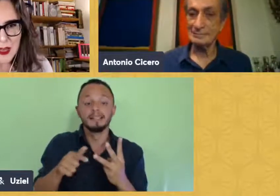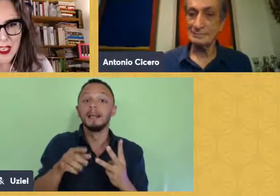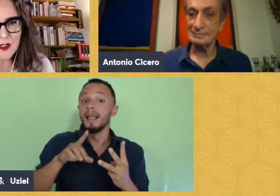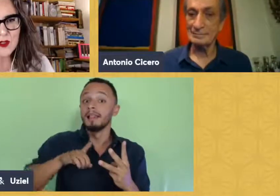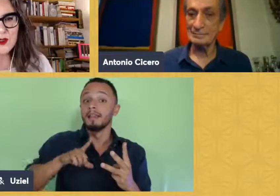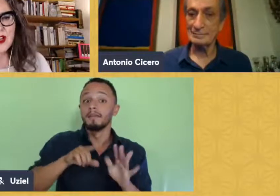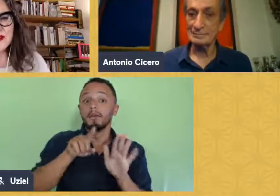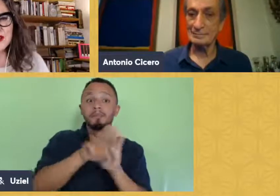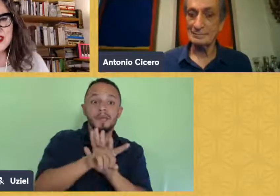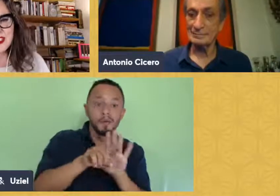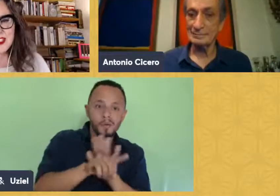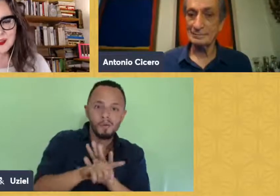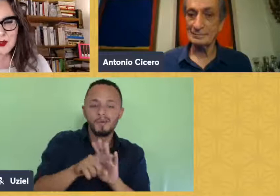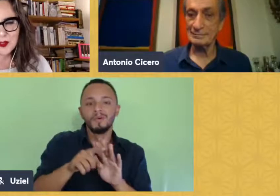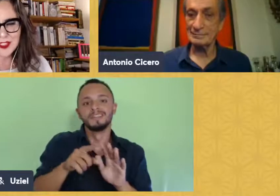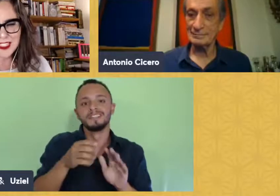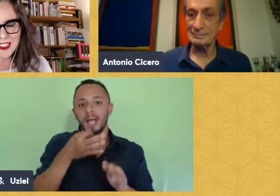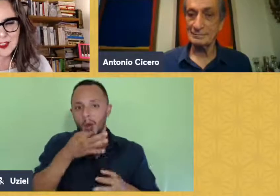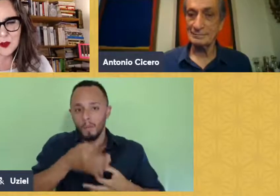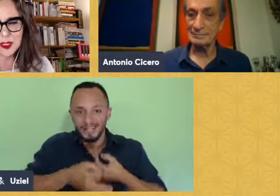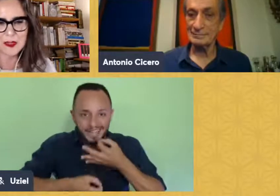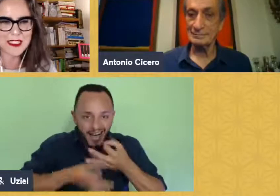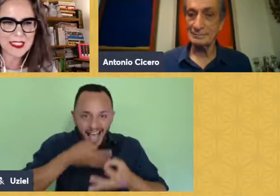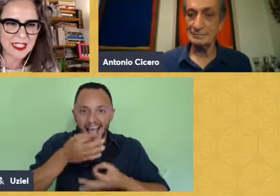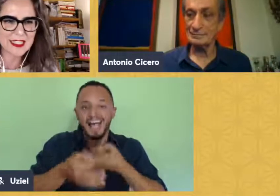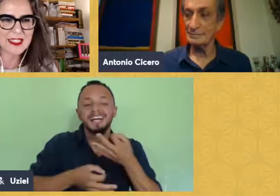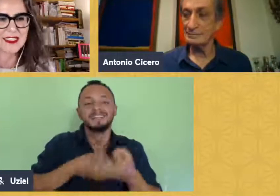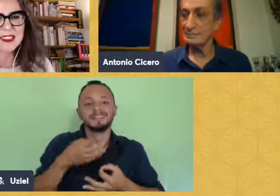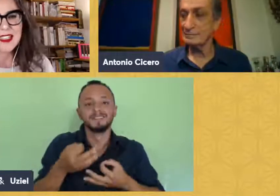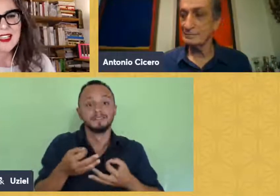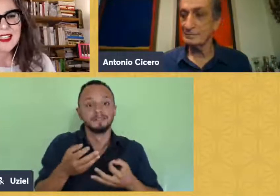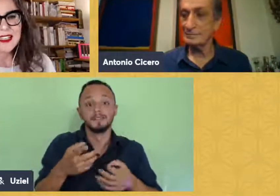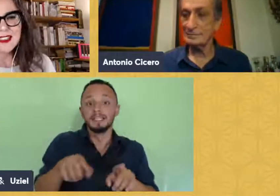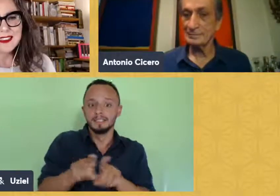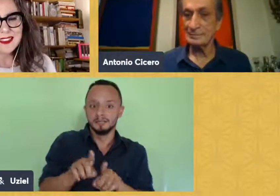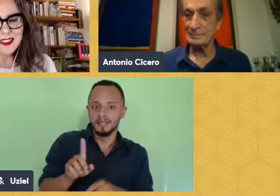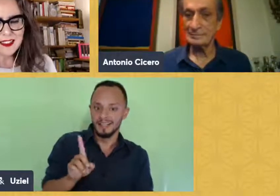Agradeço imenso a você, Antônio Cícero, pela presença.